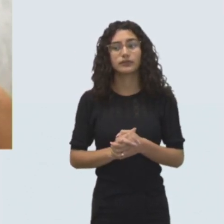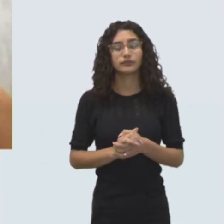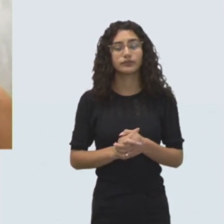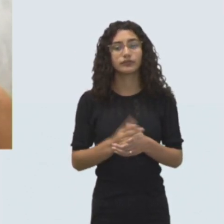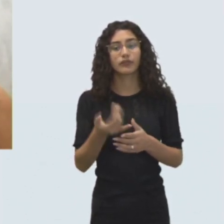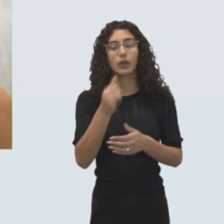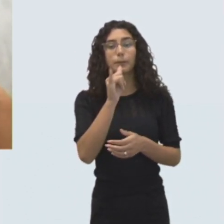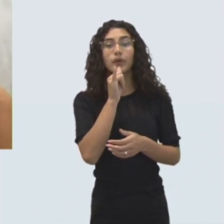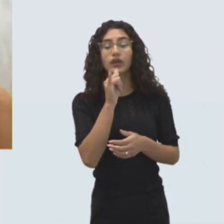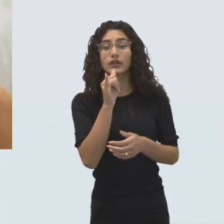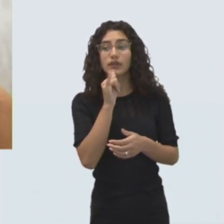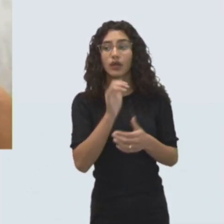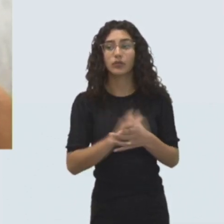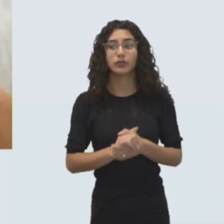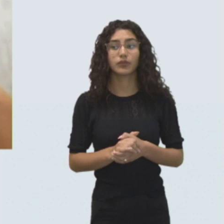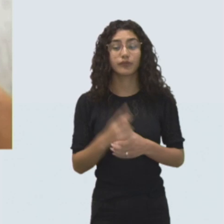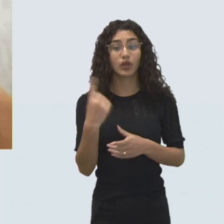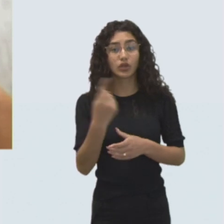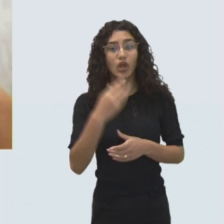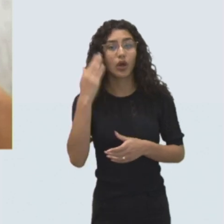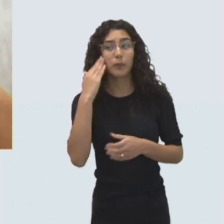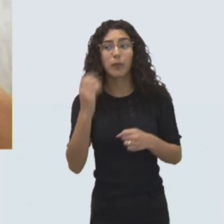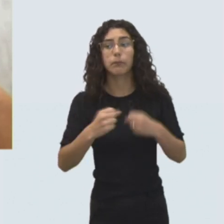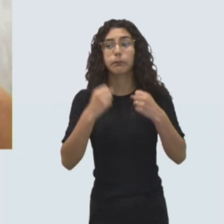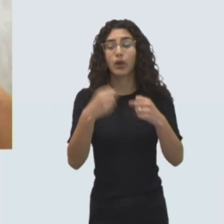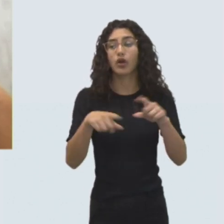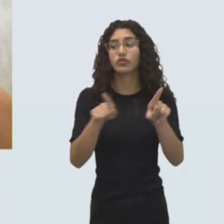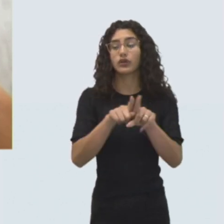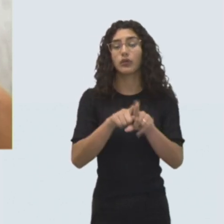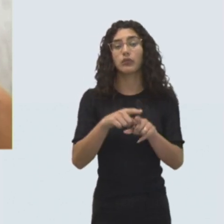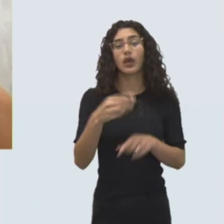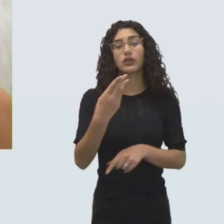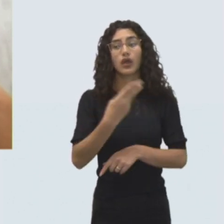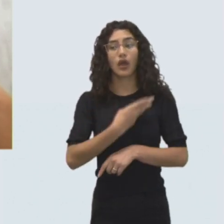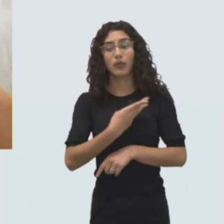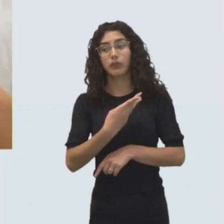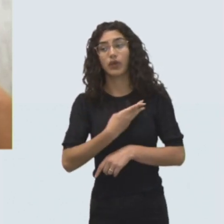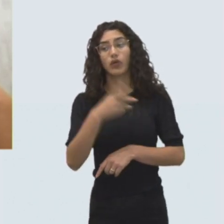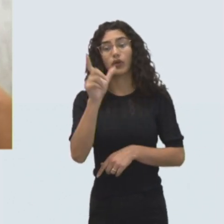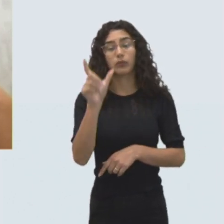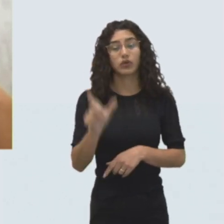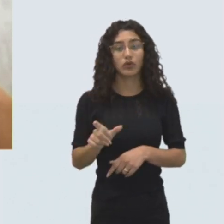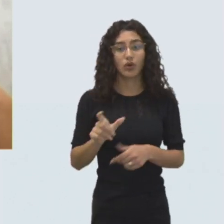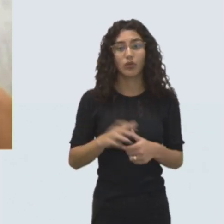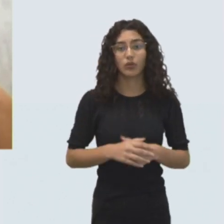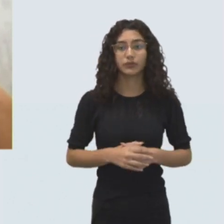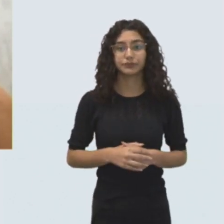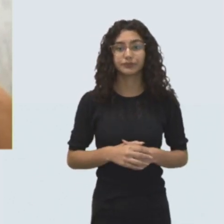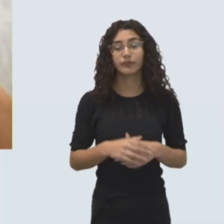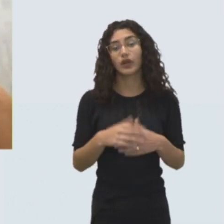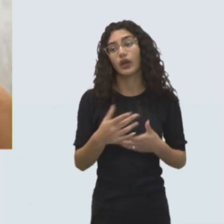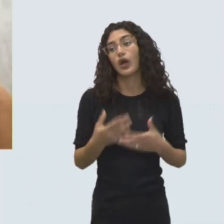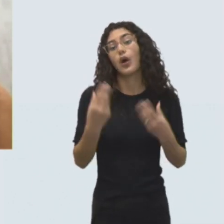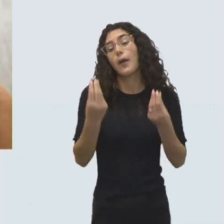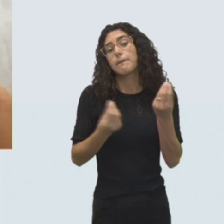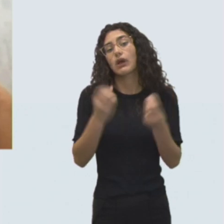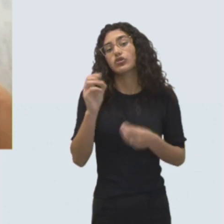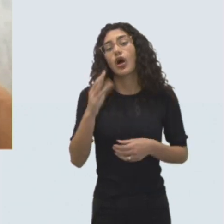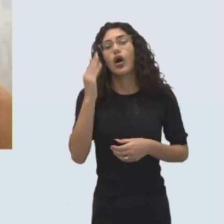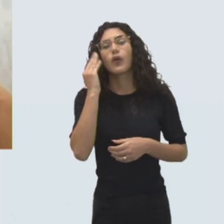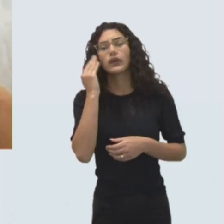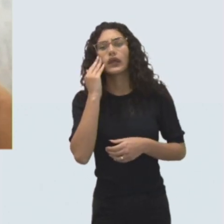Por exemplo, a gente pode ser amigo de alguém por entender que